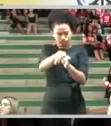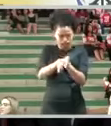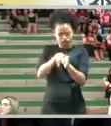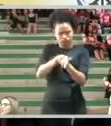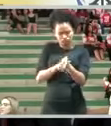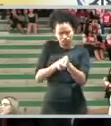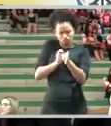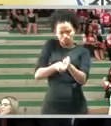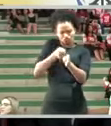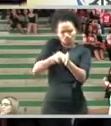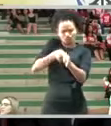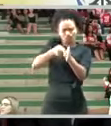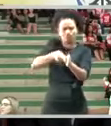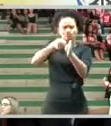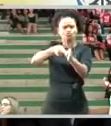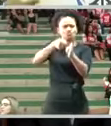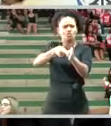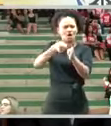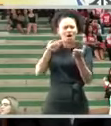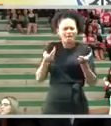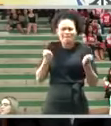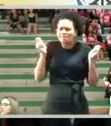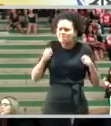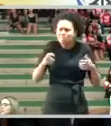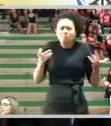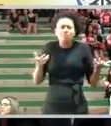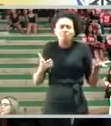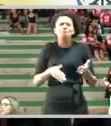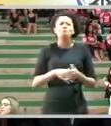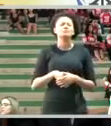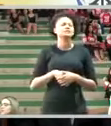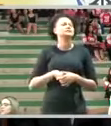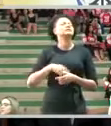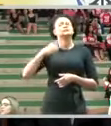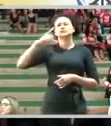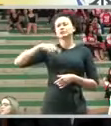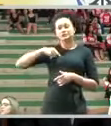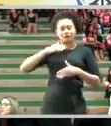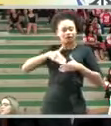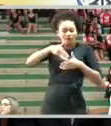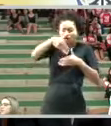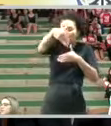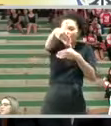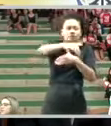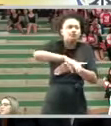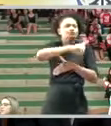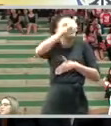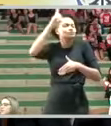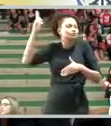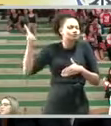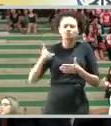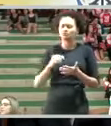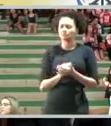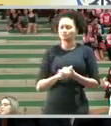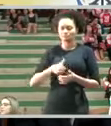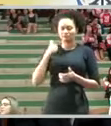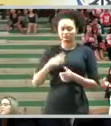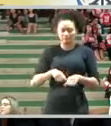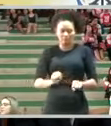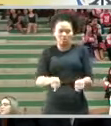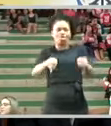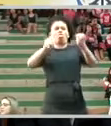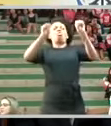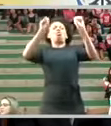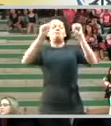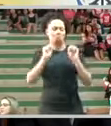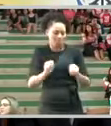melhor que seja o vaqueiro, ele precisa de muitos dias para fazer isso. Porque a primeira carga, ela vai dar coice, ela